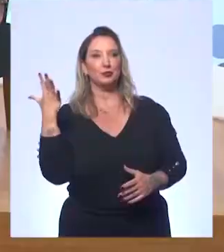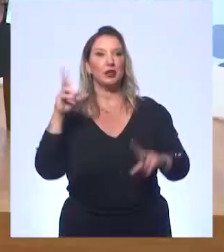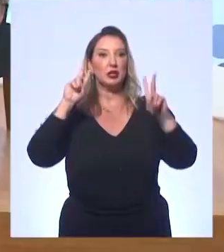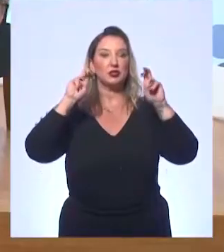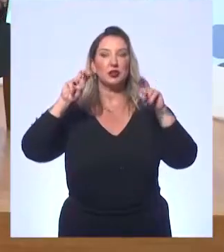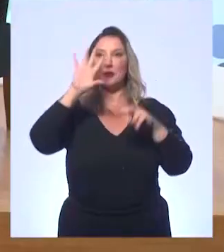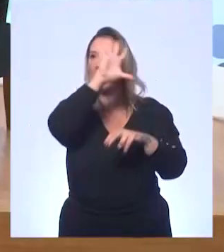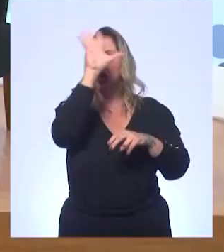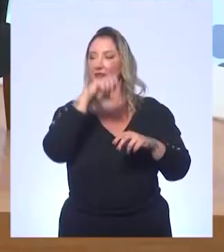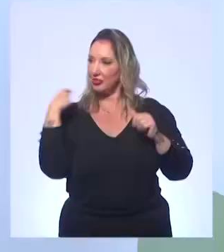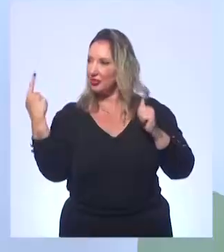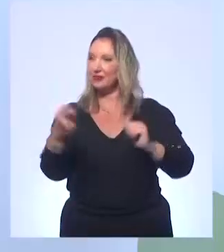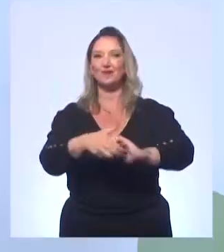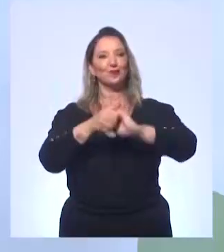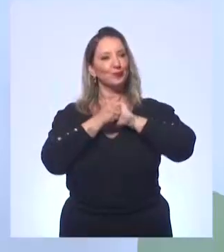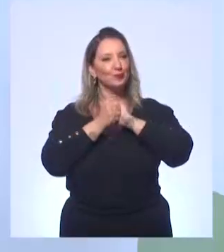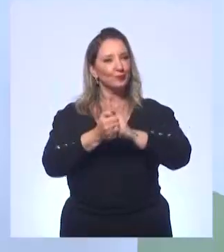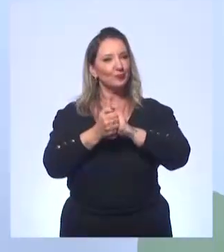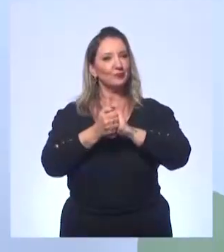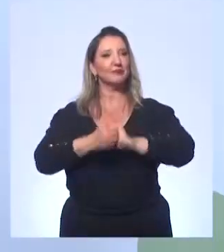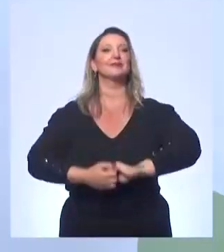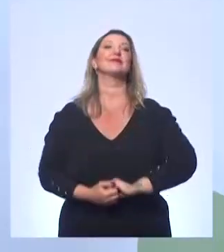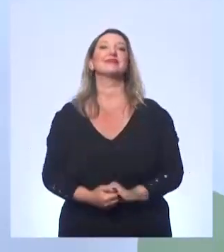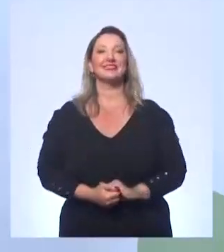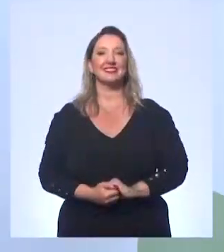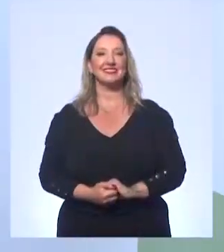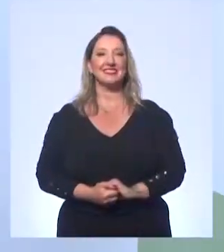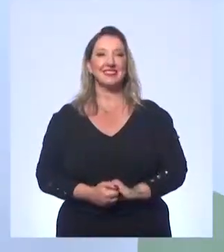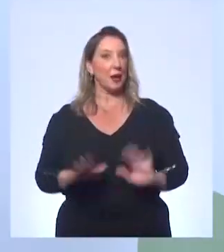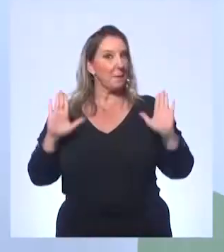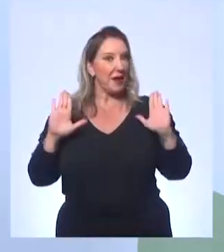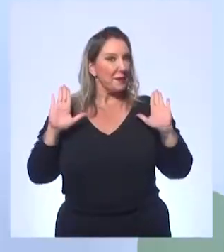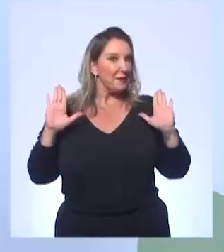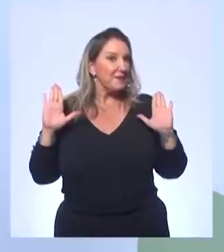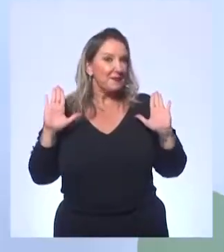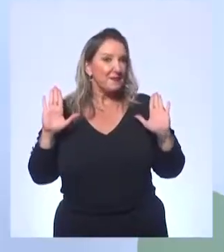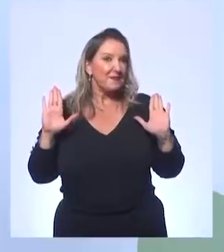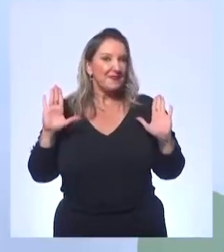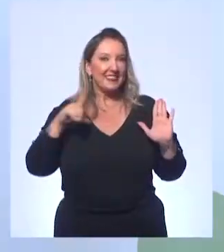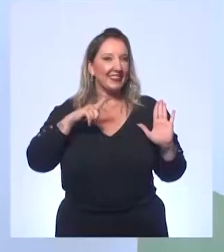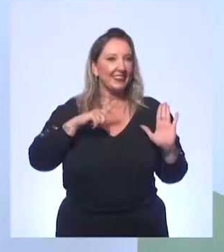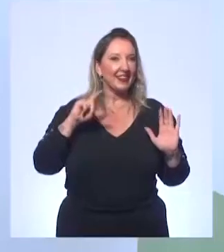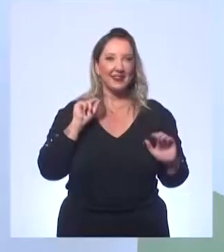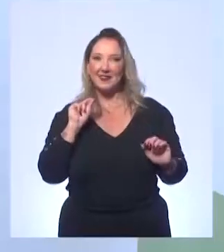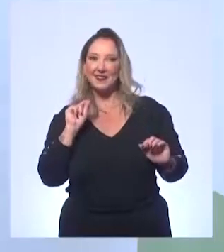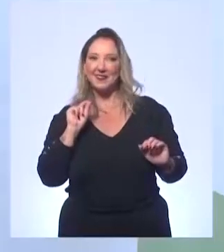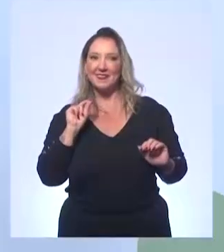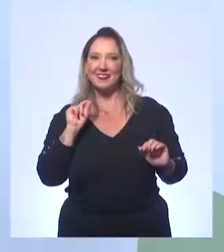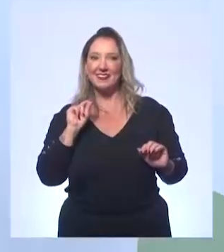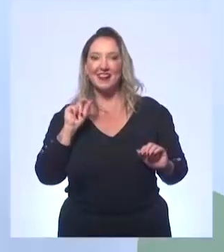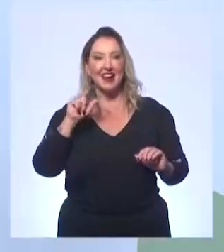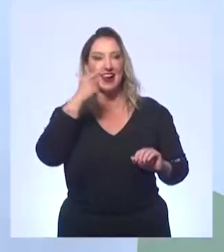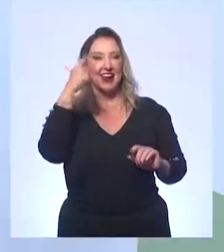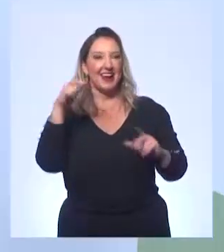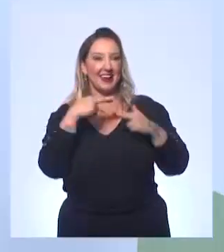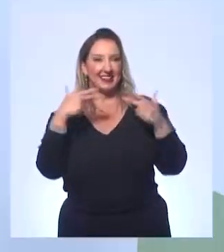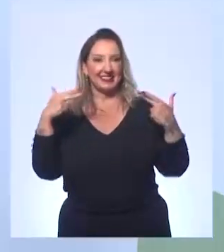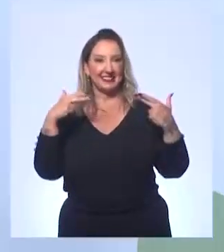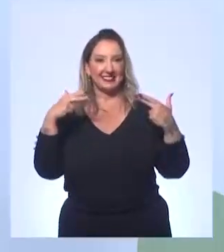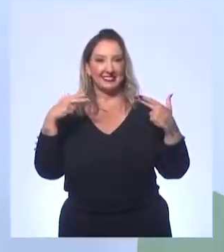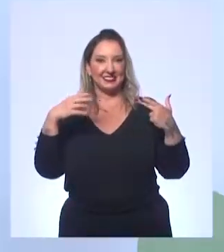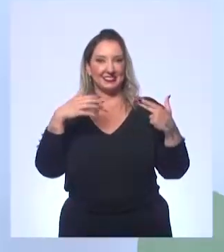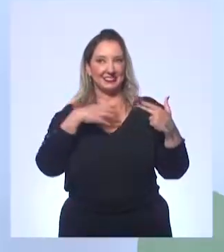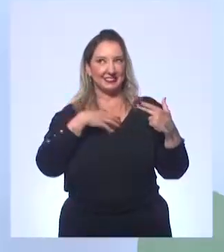Estamos juntos, Anderson. Estamos juntos. Mas nós teremos a outra parte da chave de